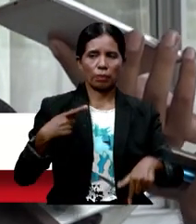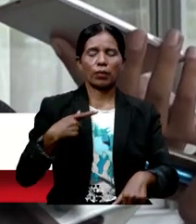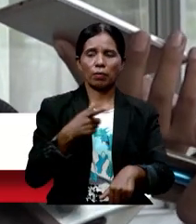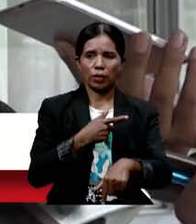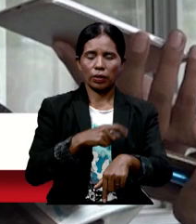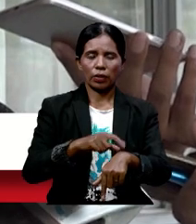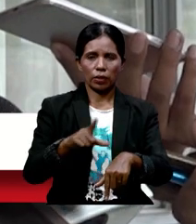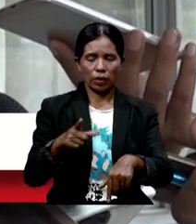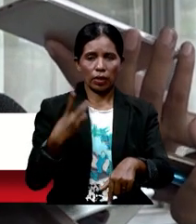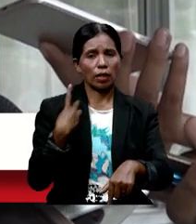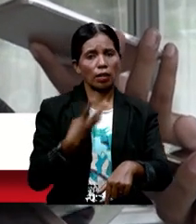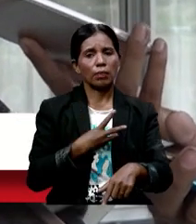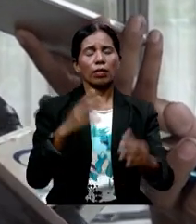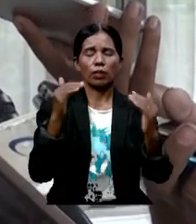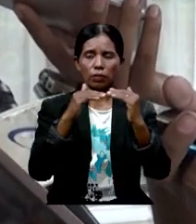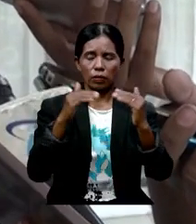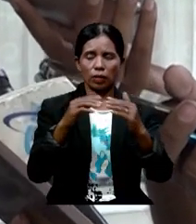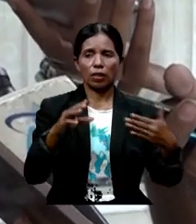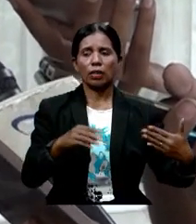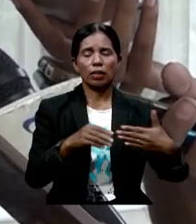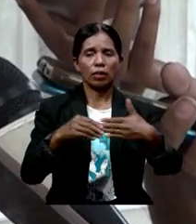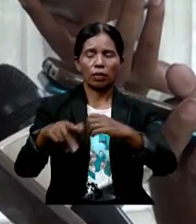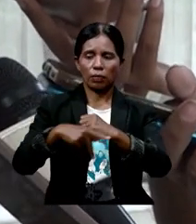ir a minha encontro líder bancada, Horseik,